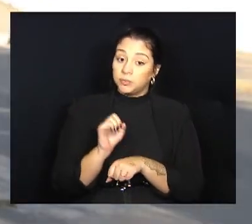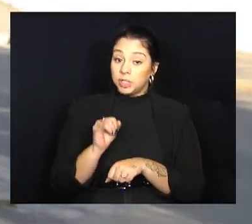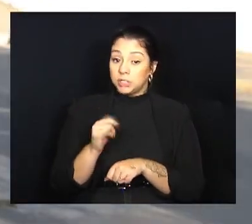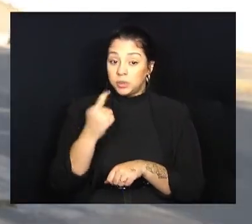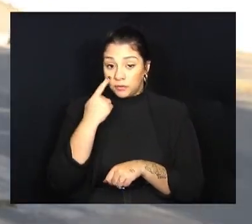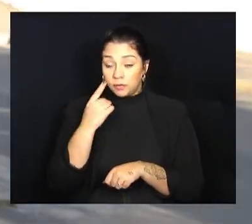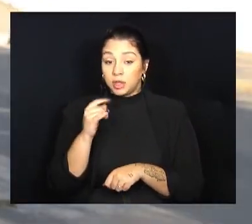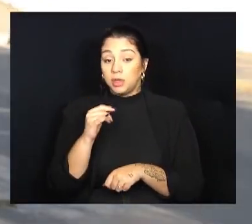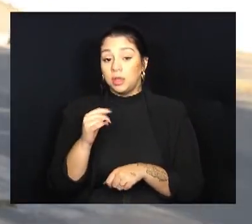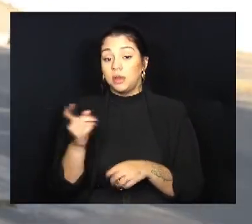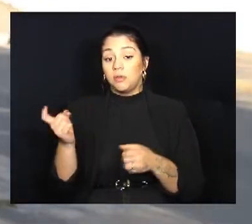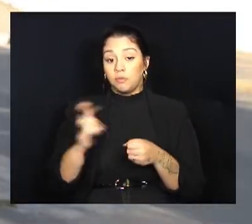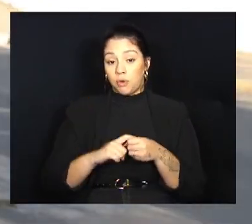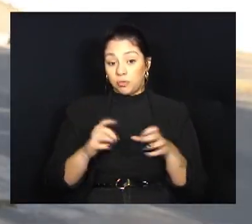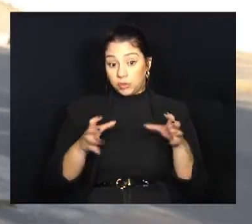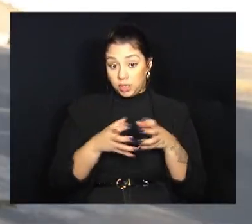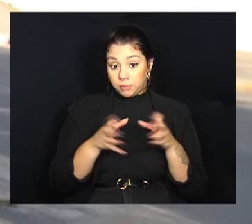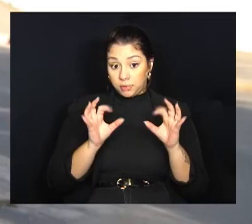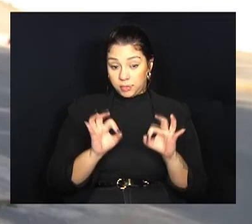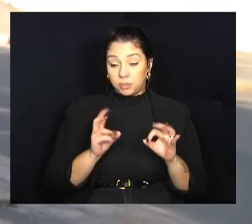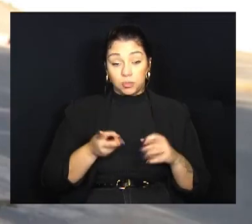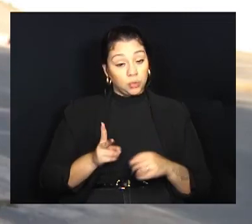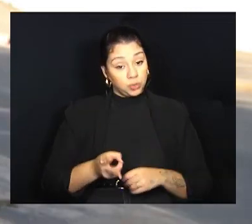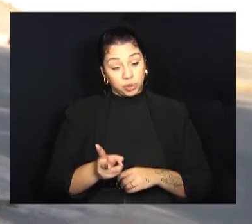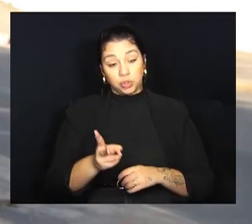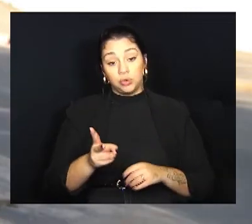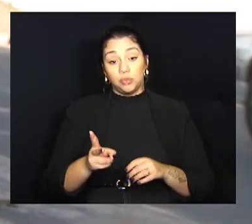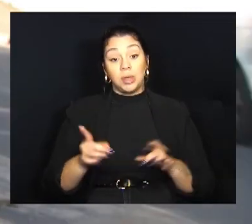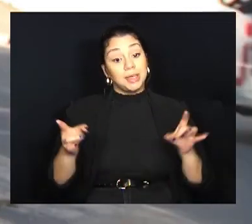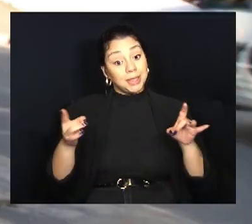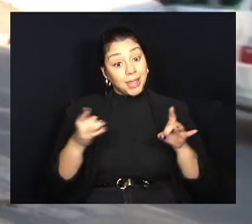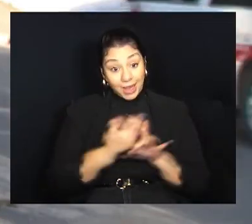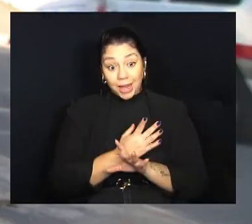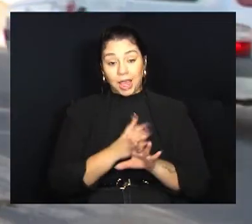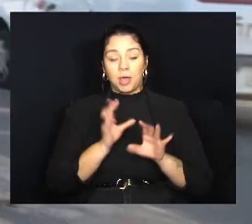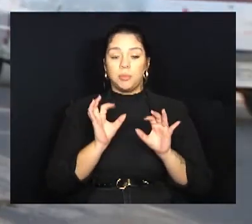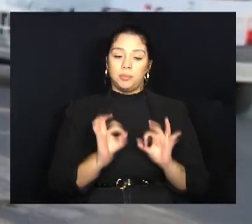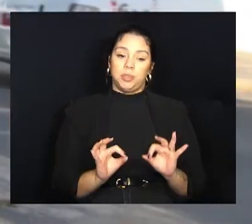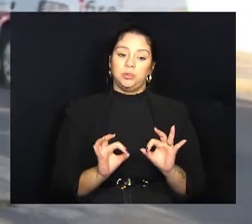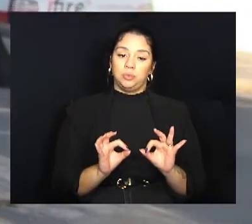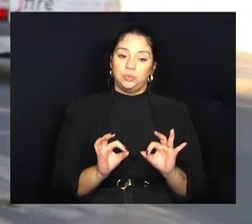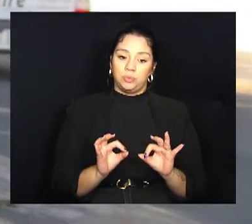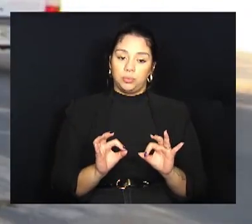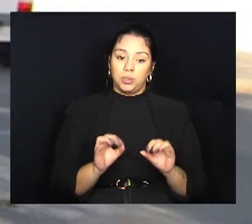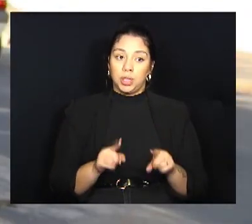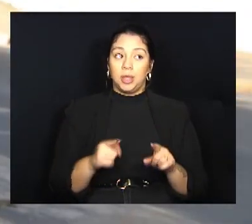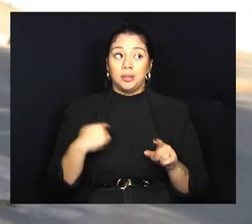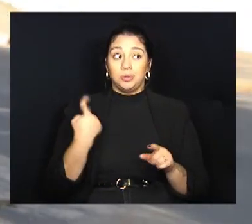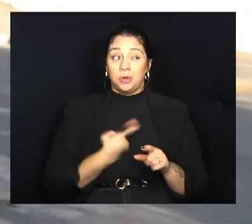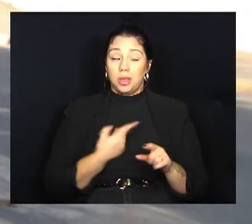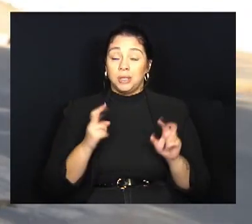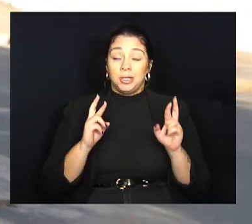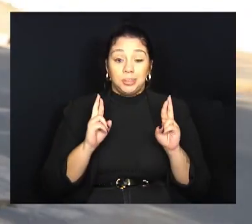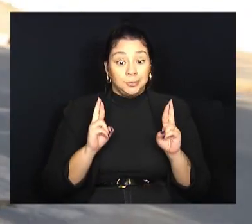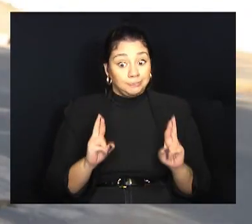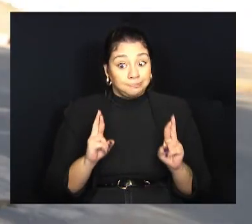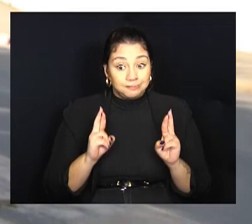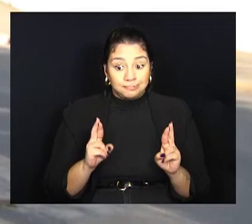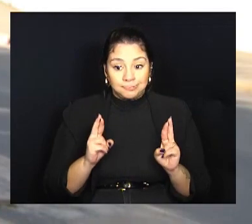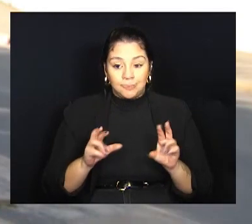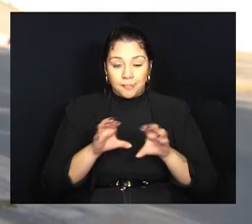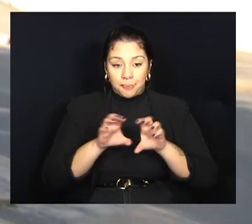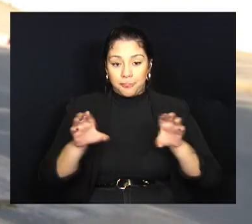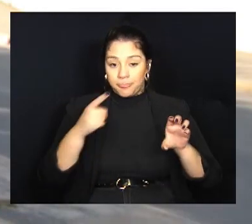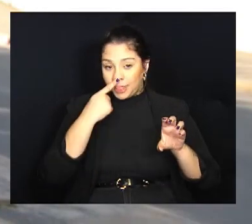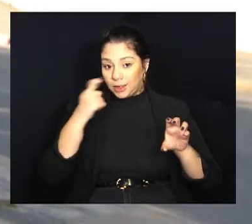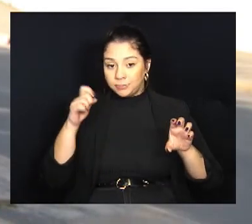eles vêm com essa equipe mesmo e dá continuidade e conclua esse tão esperado esgoto que o pessoal